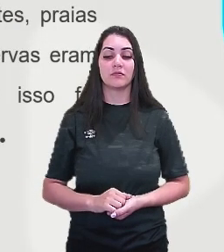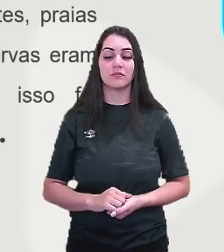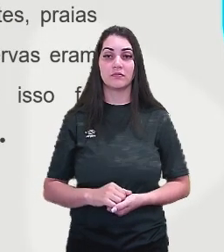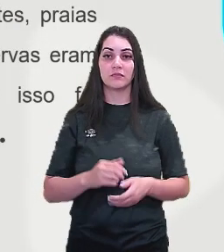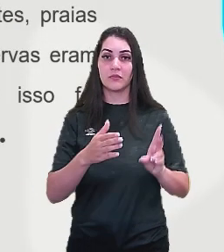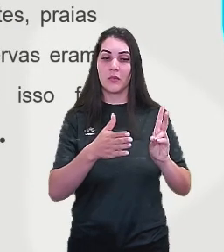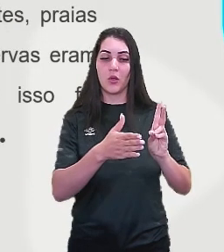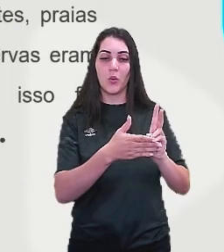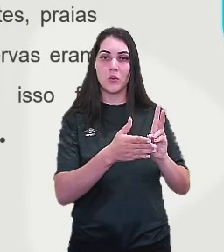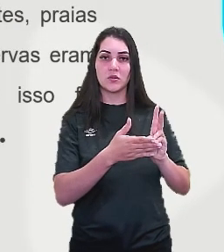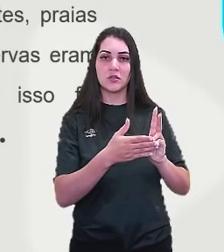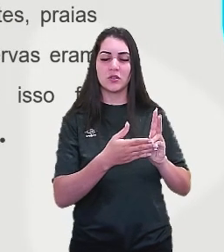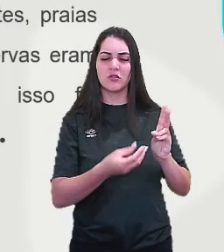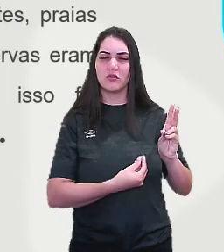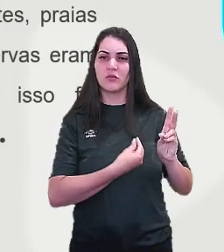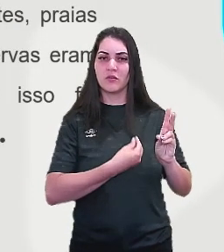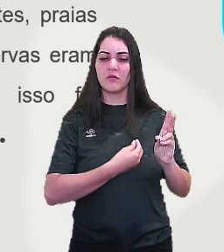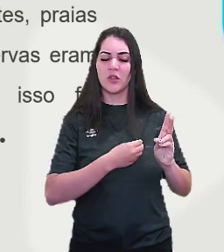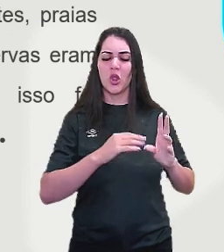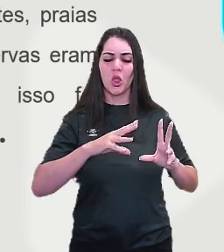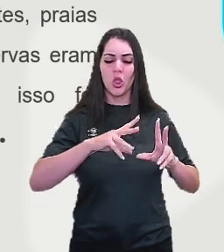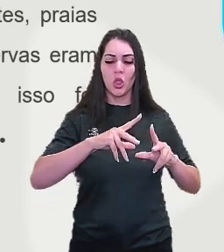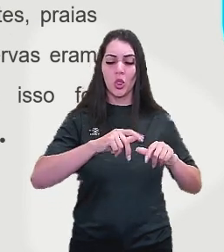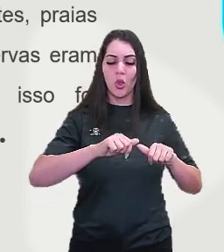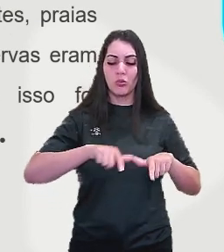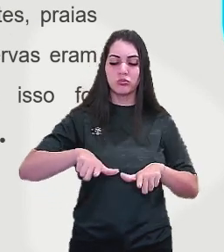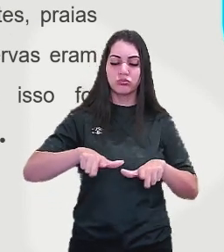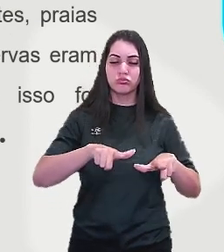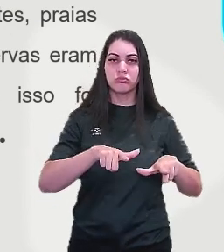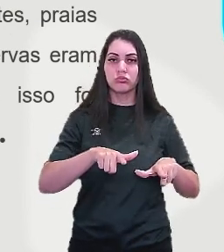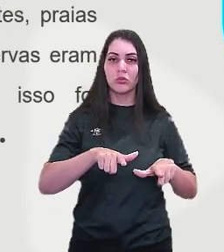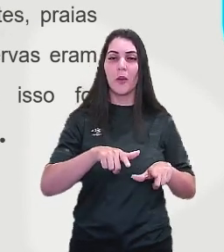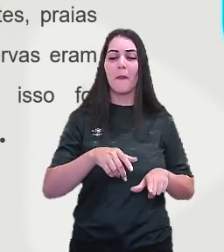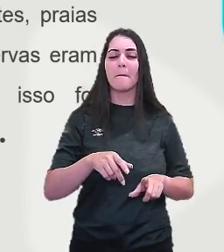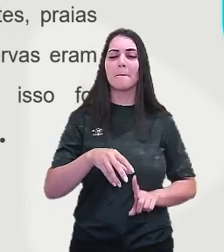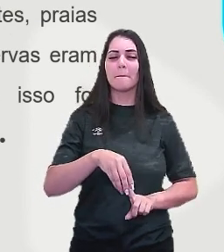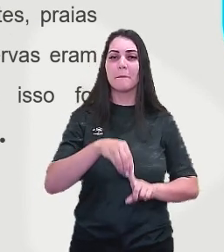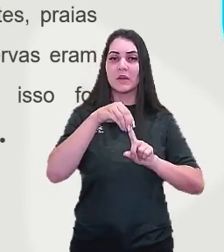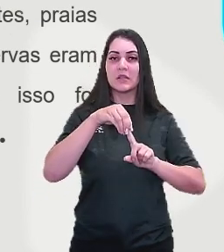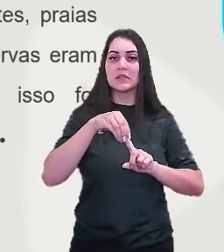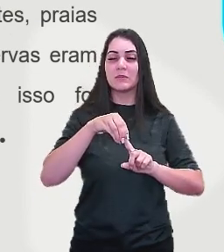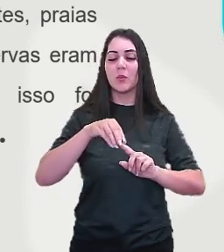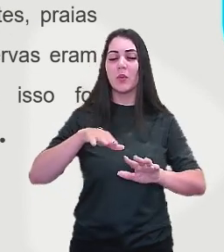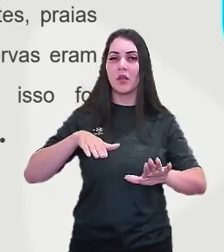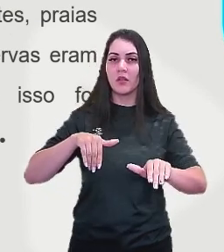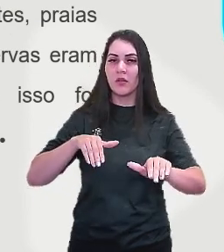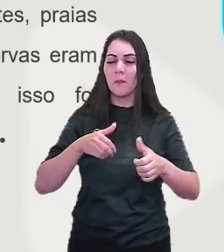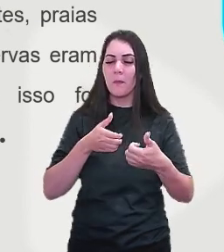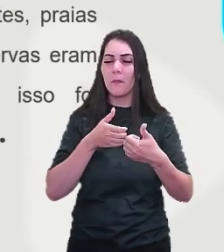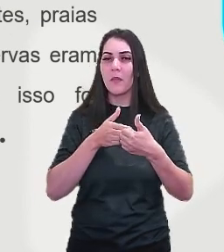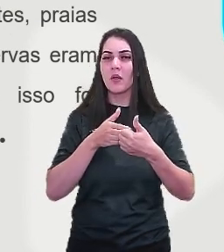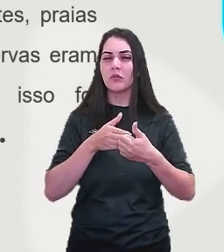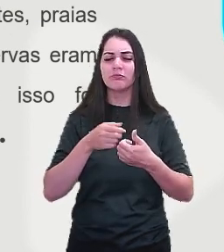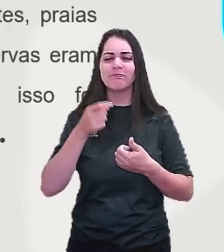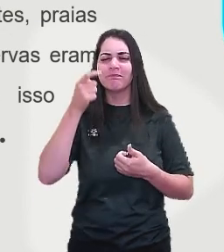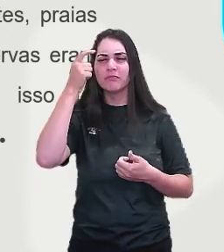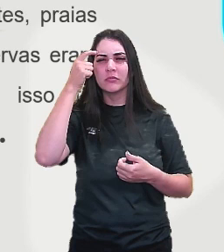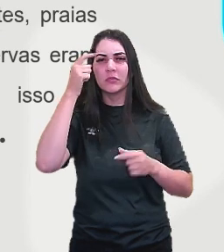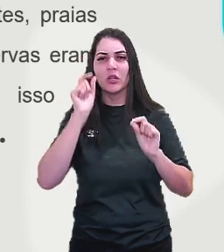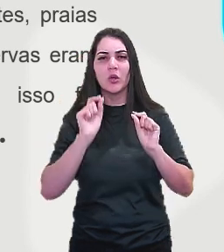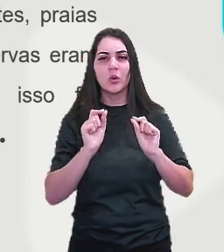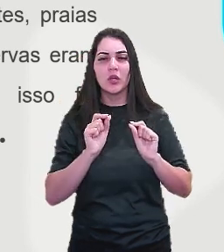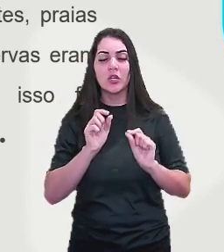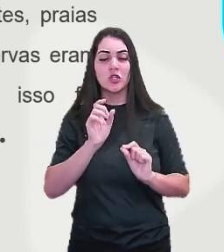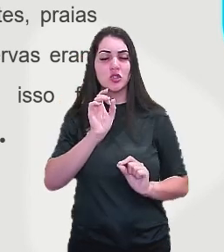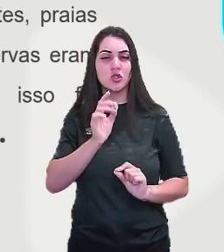Os indígenas ocupavam toda a superfície, especialmente o litoral. Não devemos pensar que se tratavam de